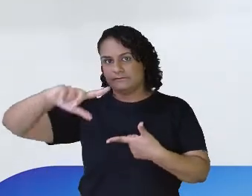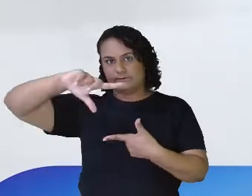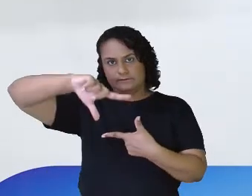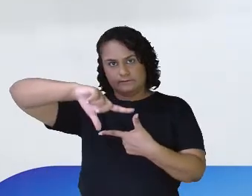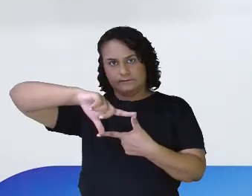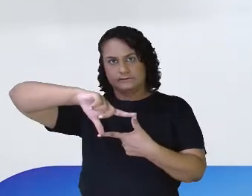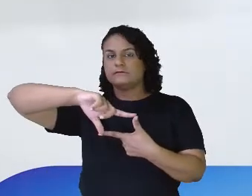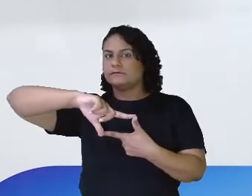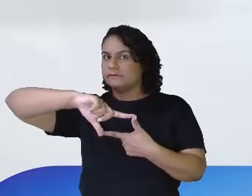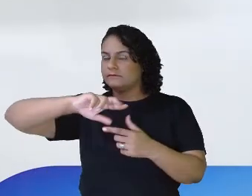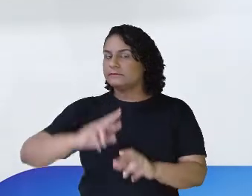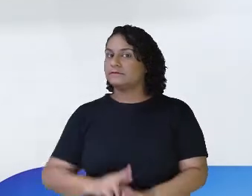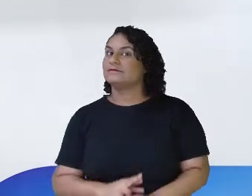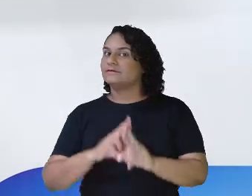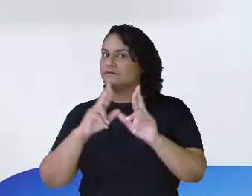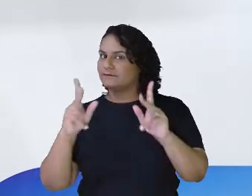é